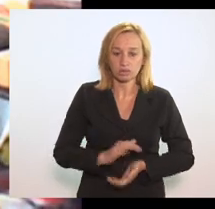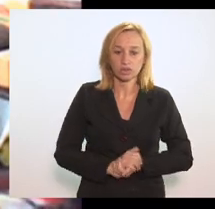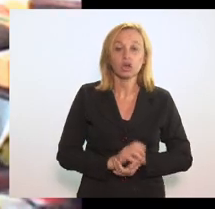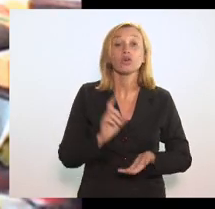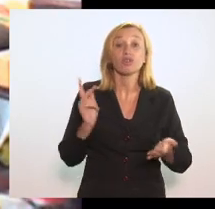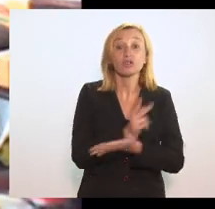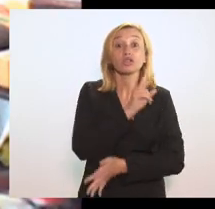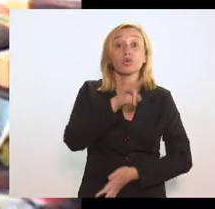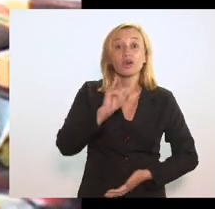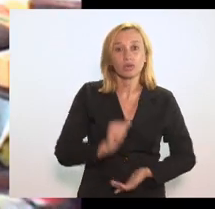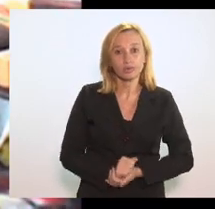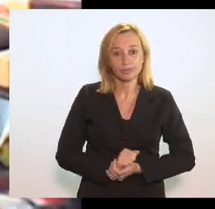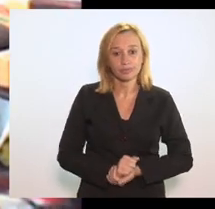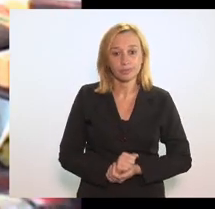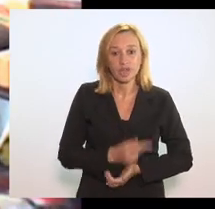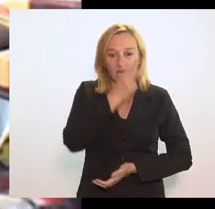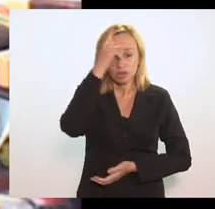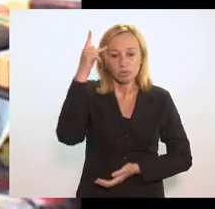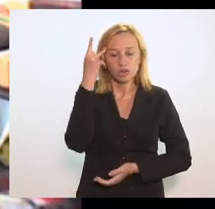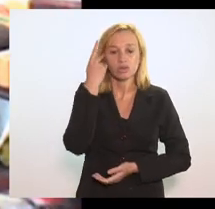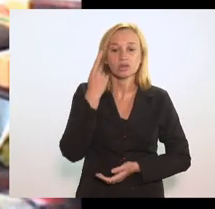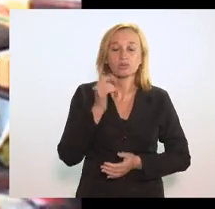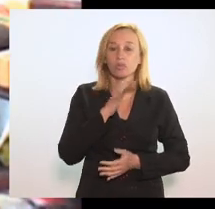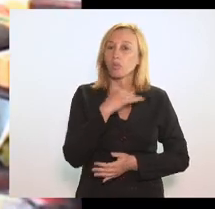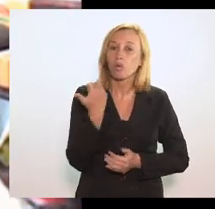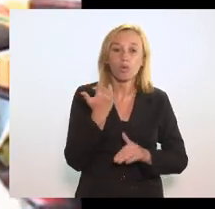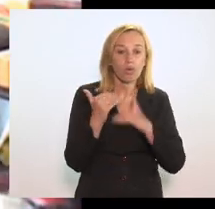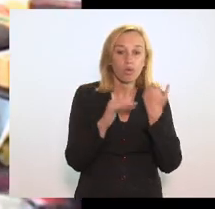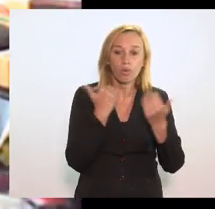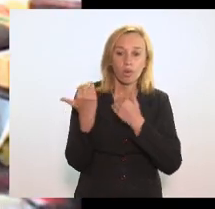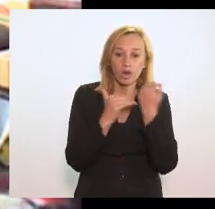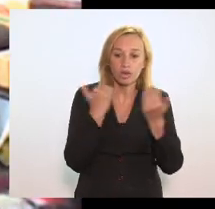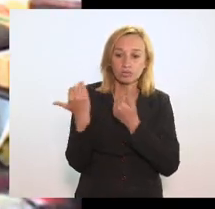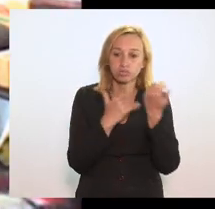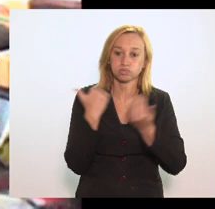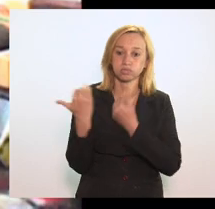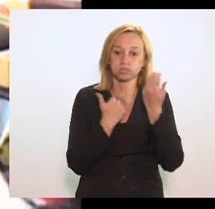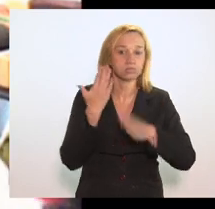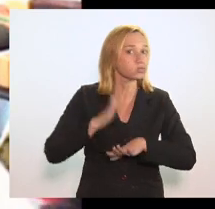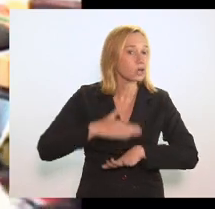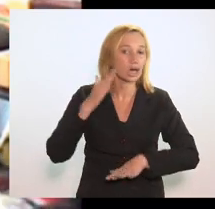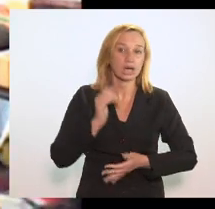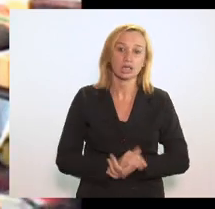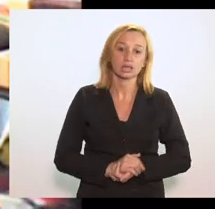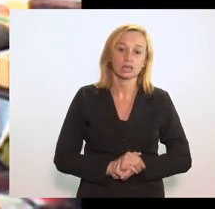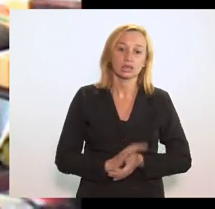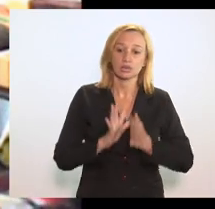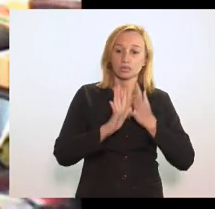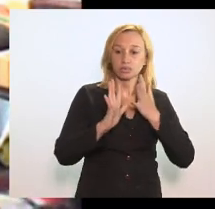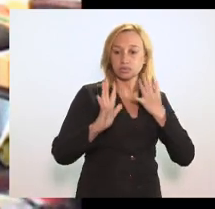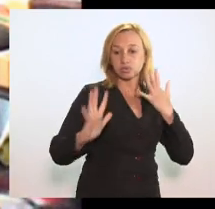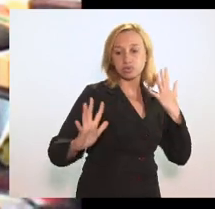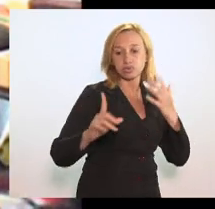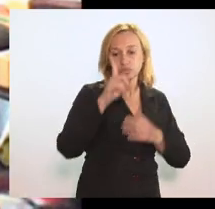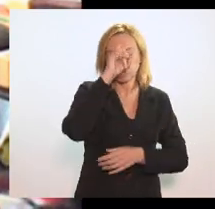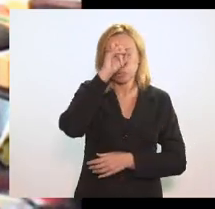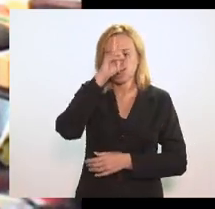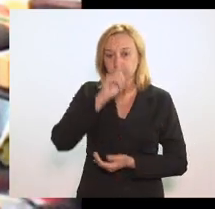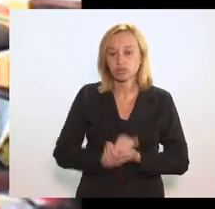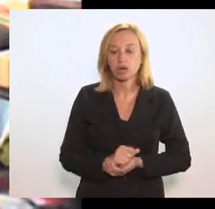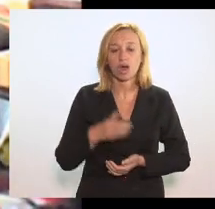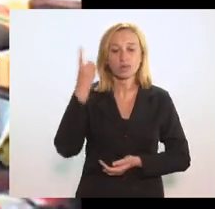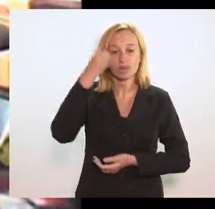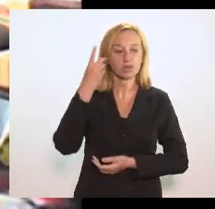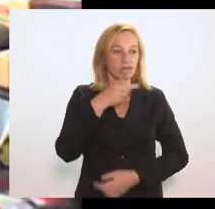vai acontecer? As pessoas vão passar a morrer aos montes nas filas dos hospitais. Aí o deputado